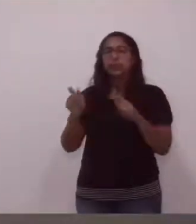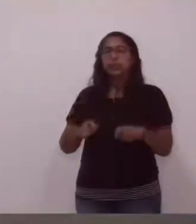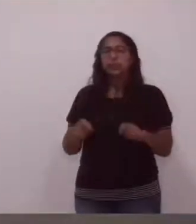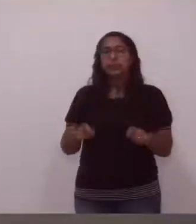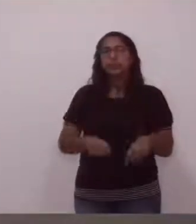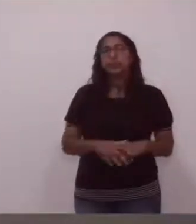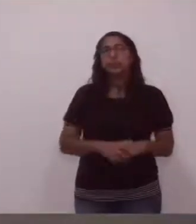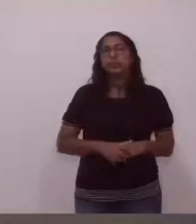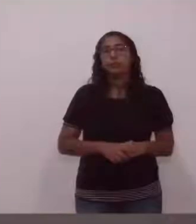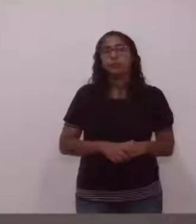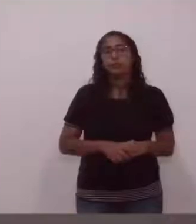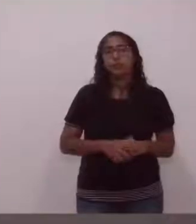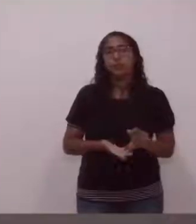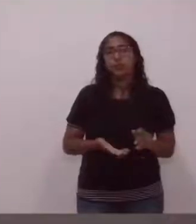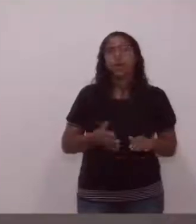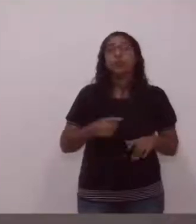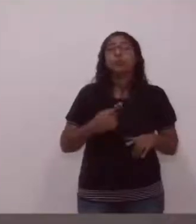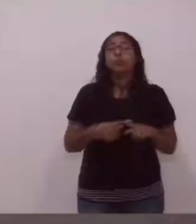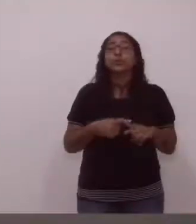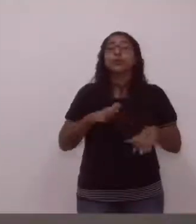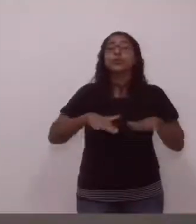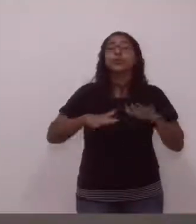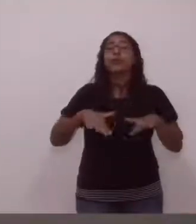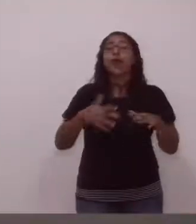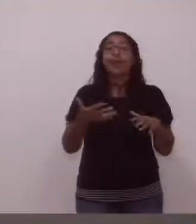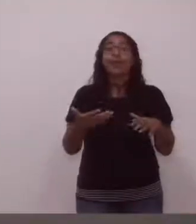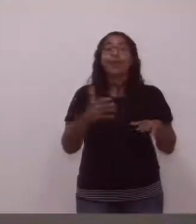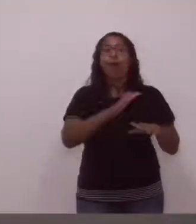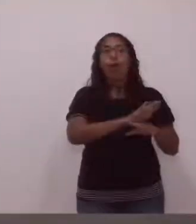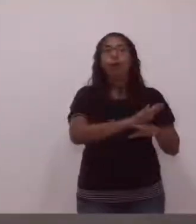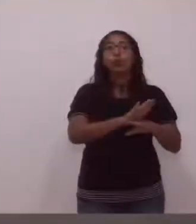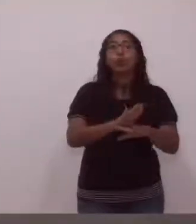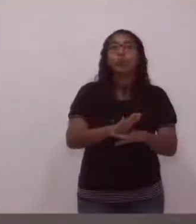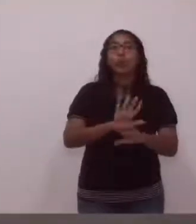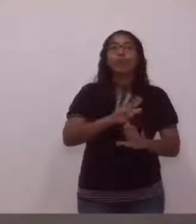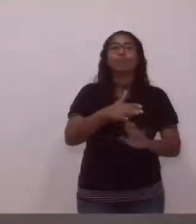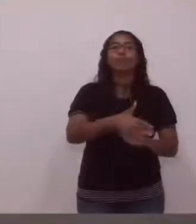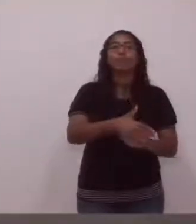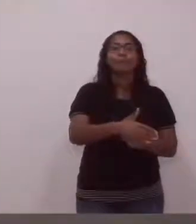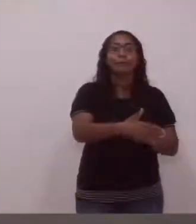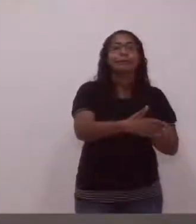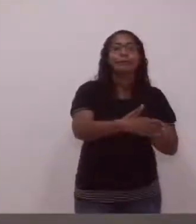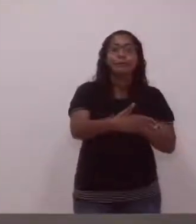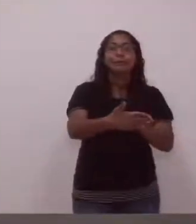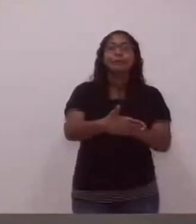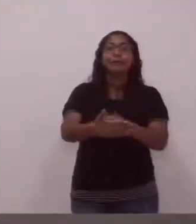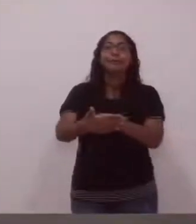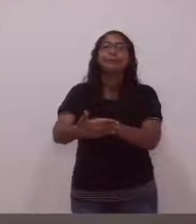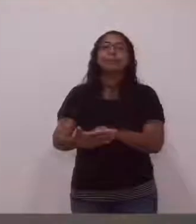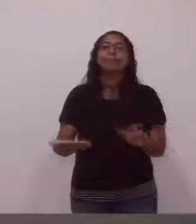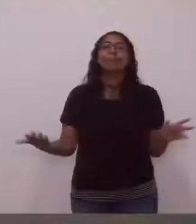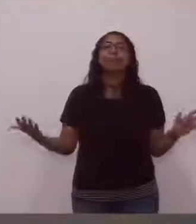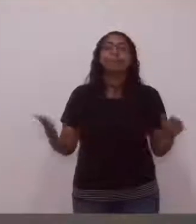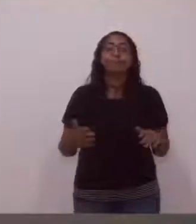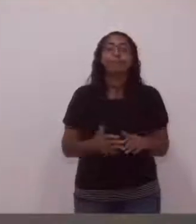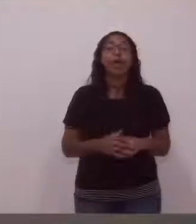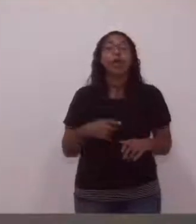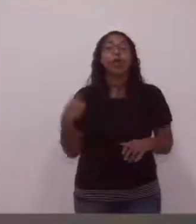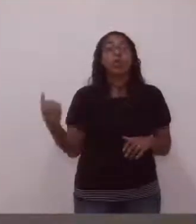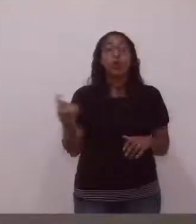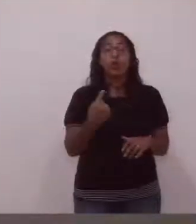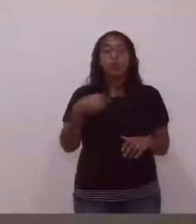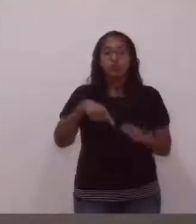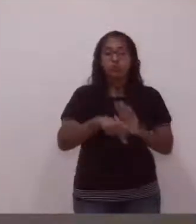alguma coisa atrapalha e acaba não acontecendo. Nós estamos carentes e nós torcemos, todos nós, povo